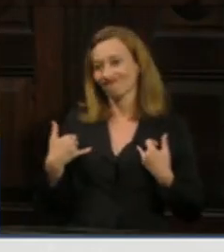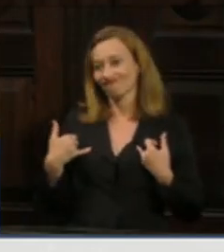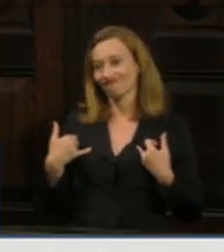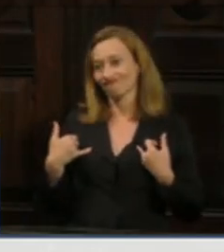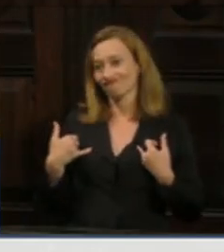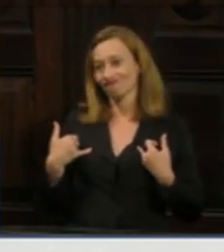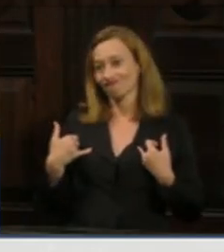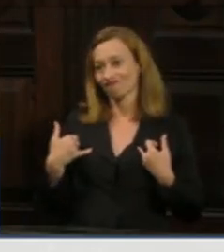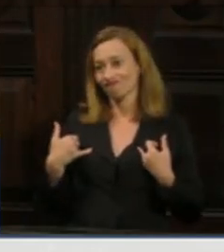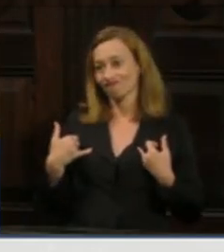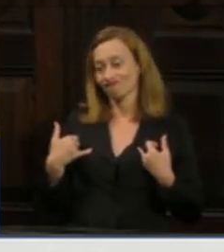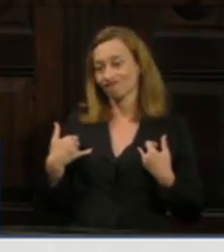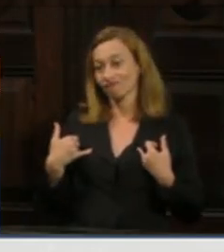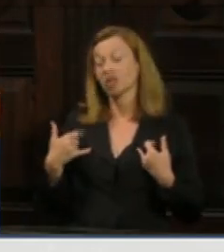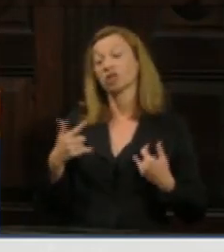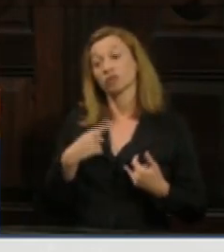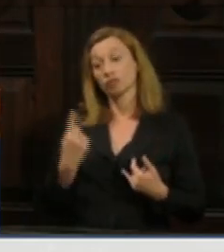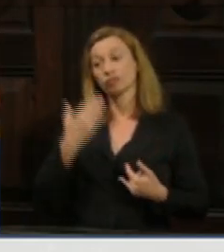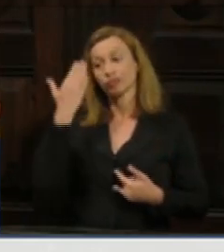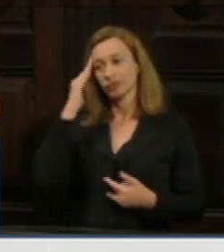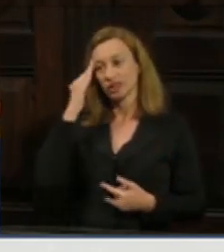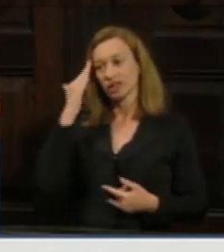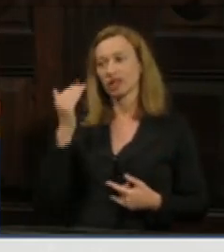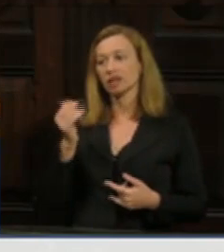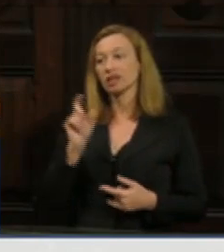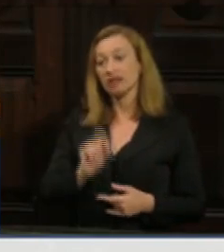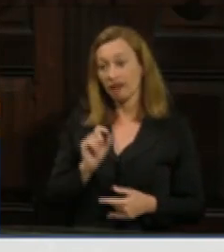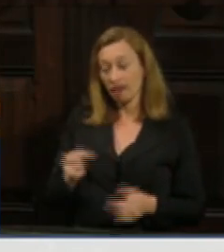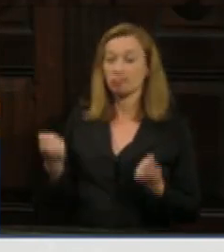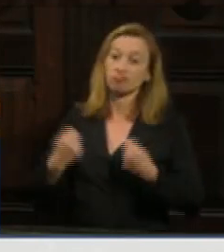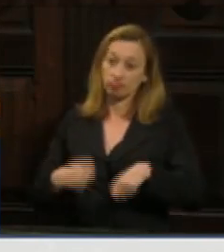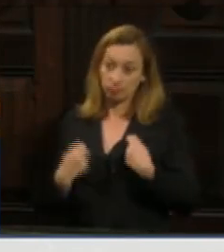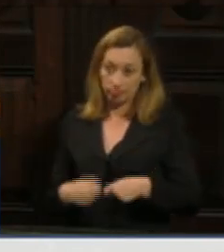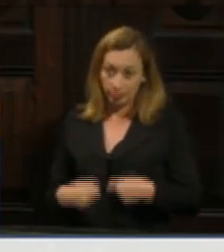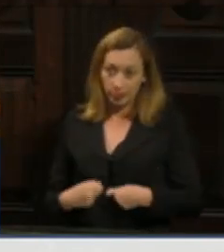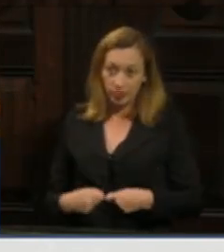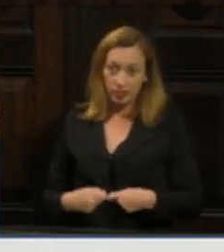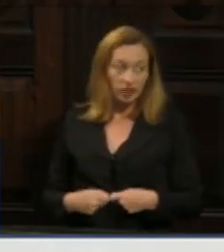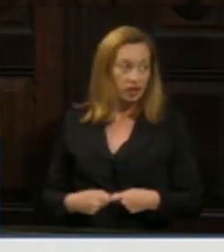falou aqui o deputado Paulo Ramos, as suas